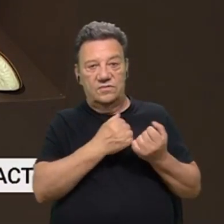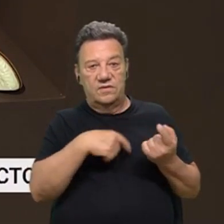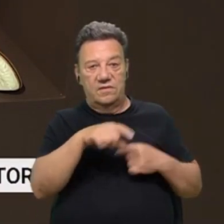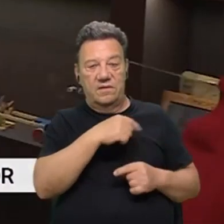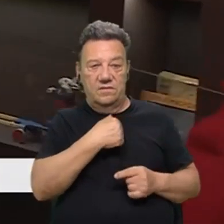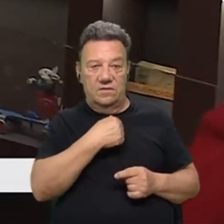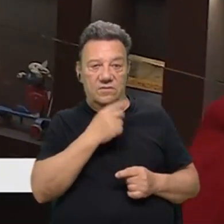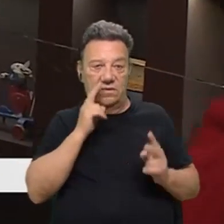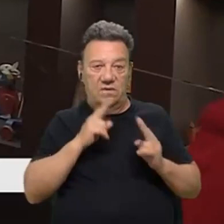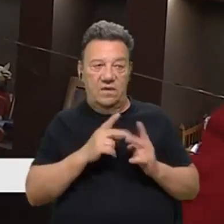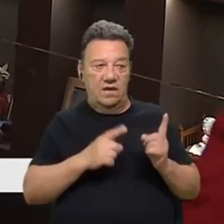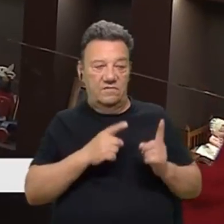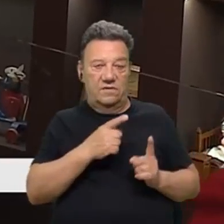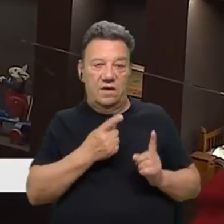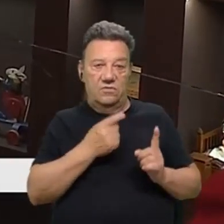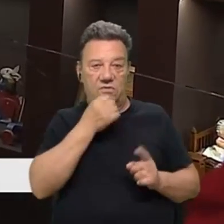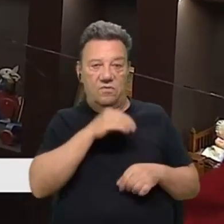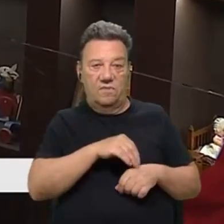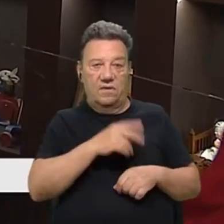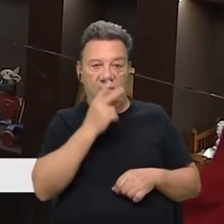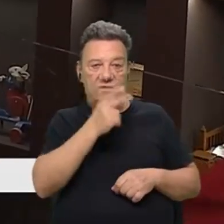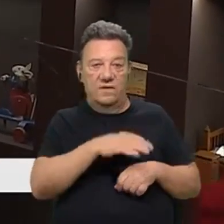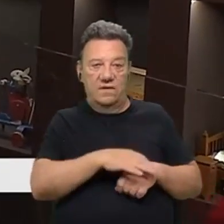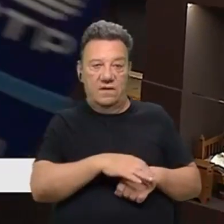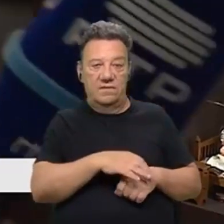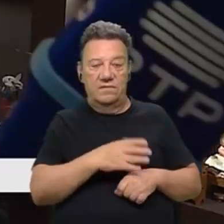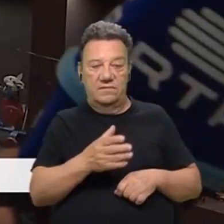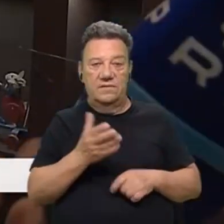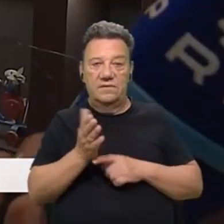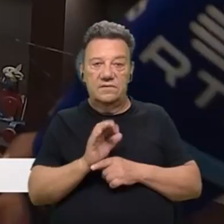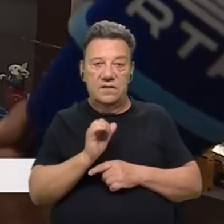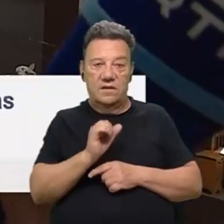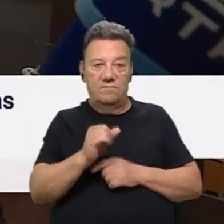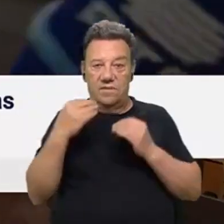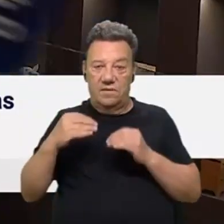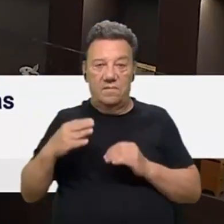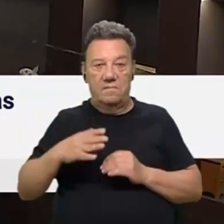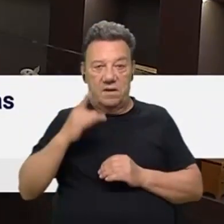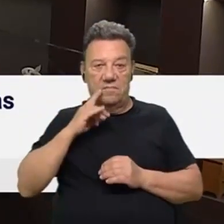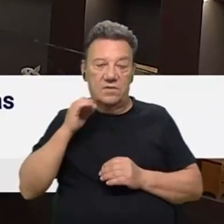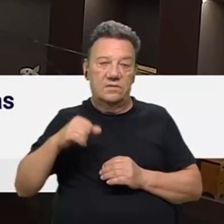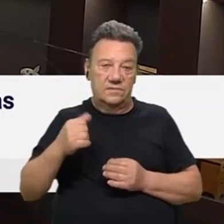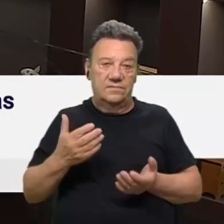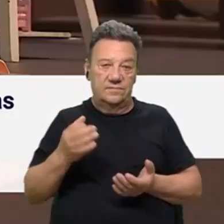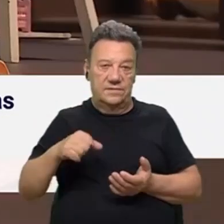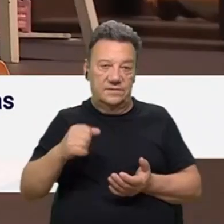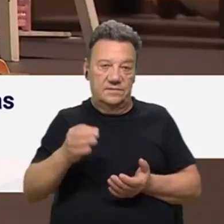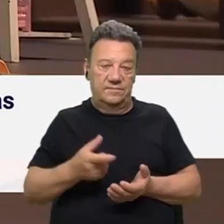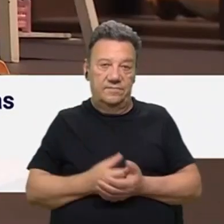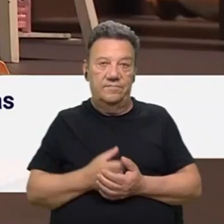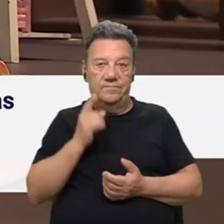e que nós encontramos às vezes alguns comentários nas visitas guiadas pelos didáticos cada vez mais importantes exatamente sim